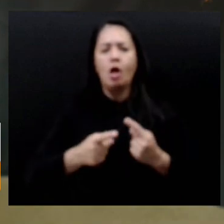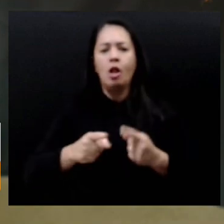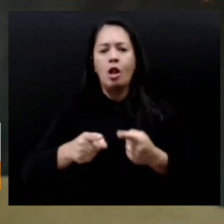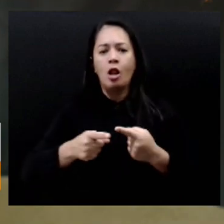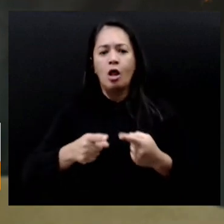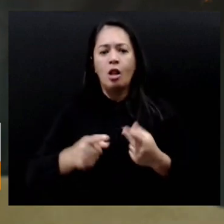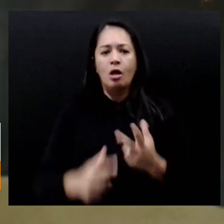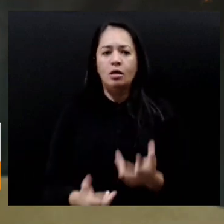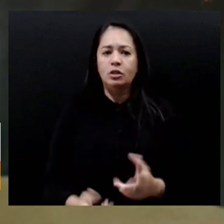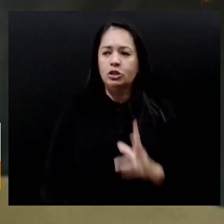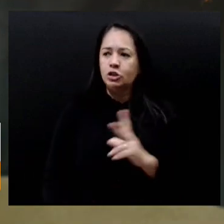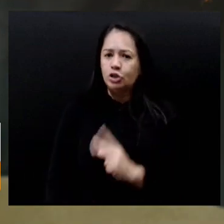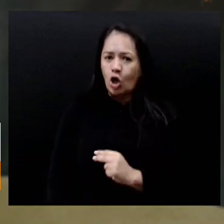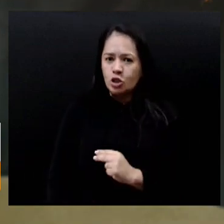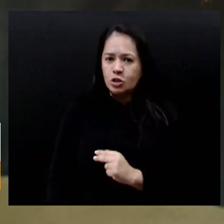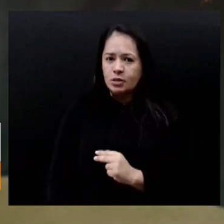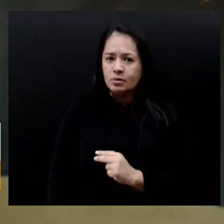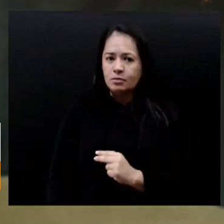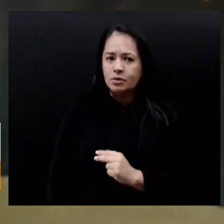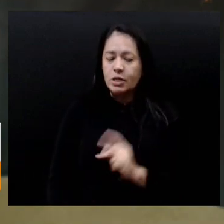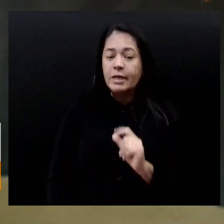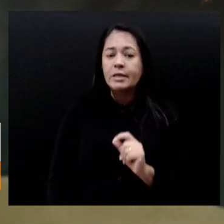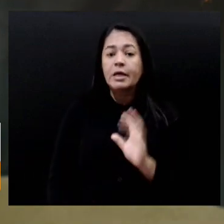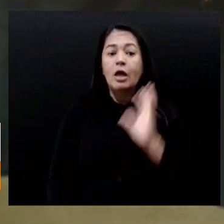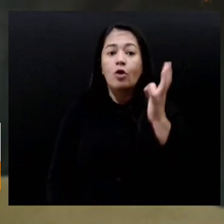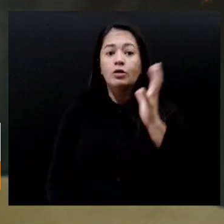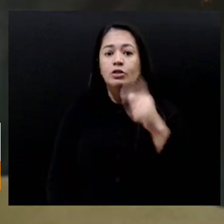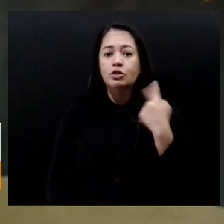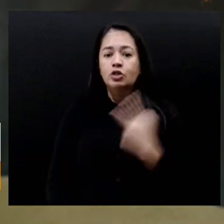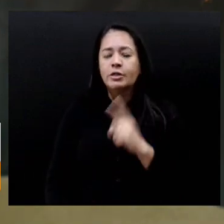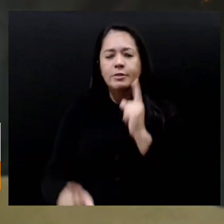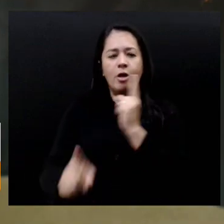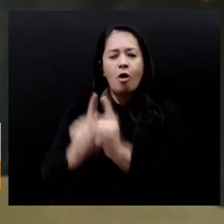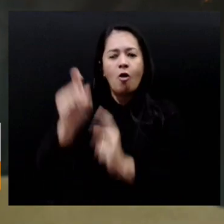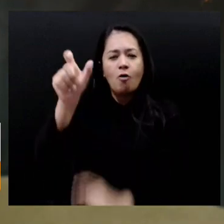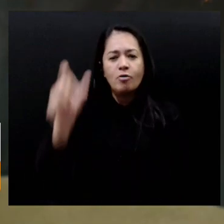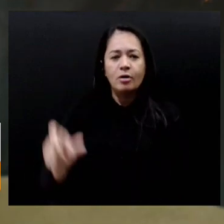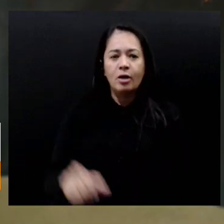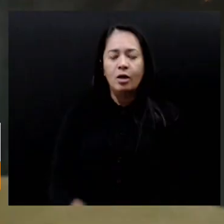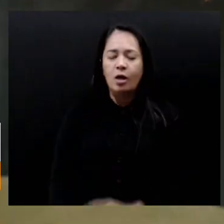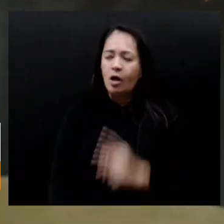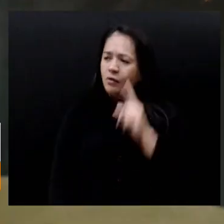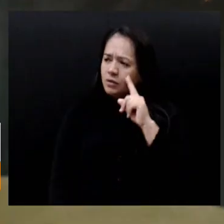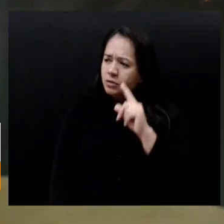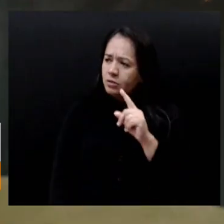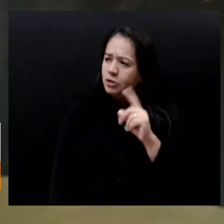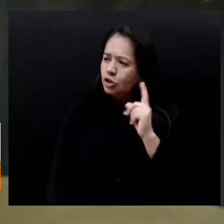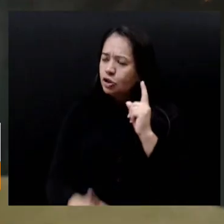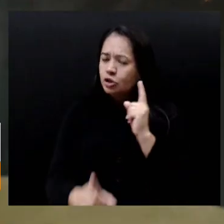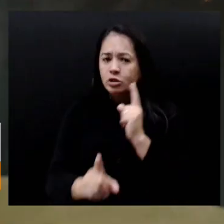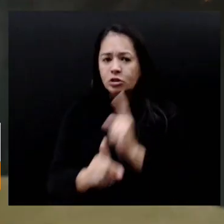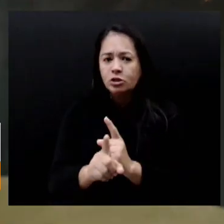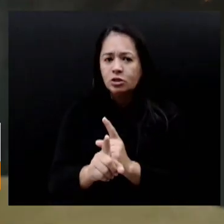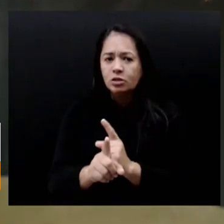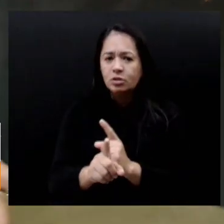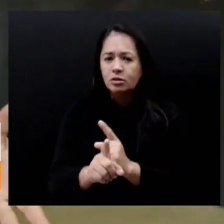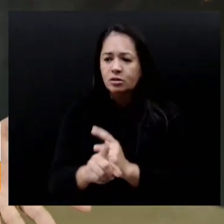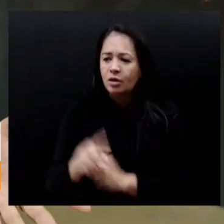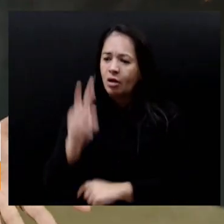né, o que vai acontecer quando a gente encontrar essa pessoa? Aí você vai lá, intima, vê, descobre